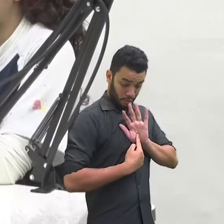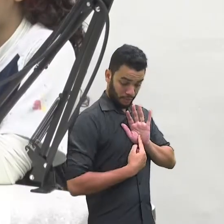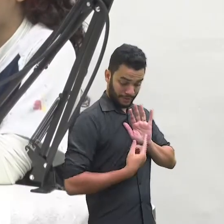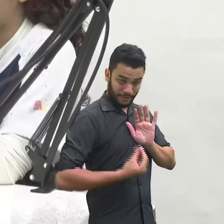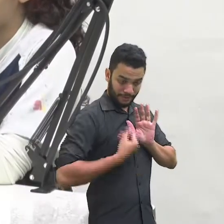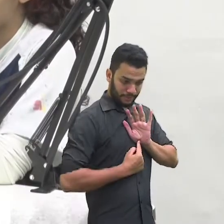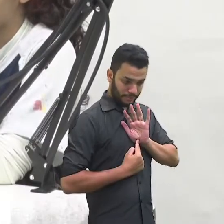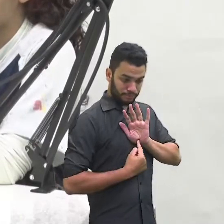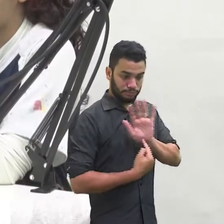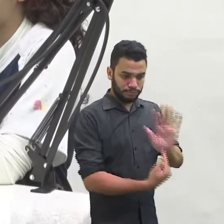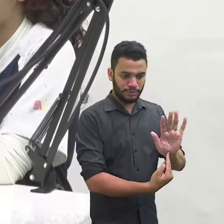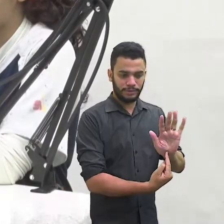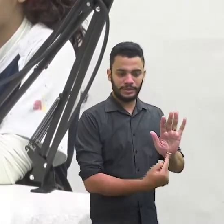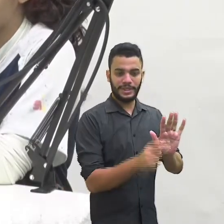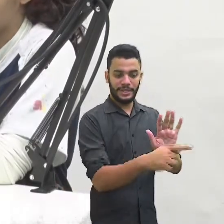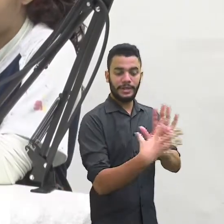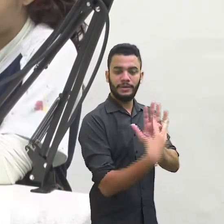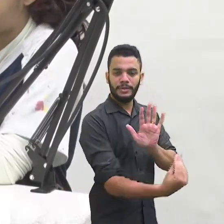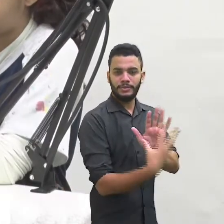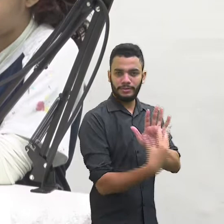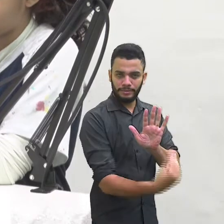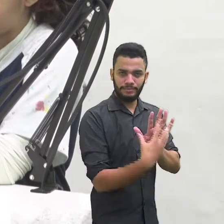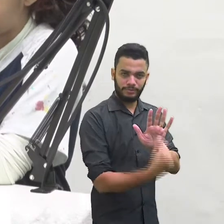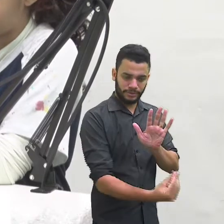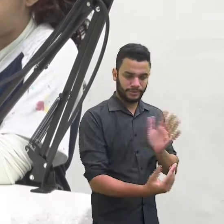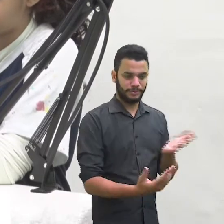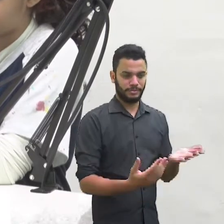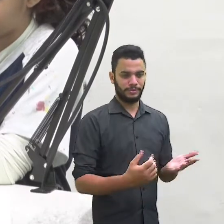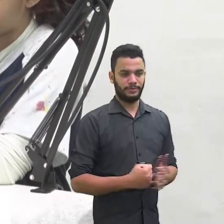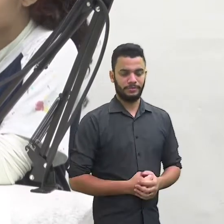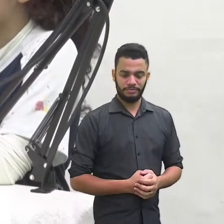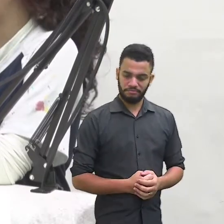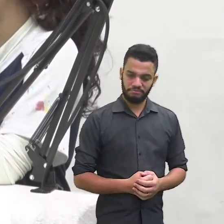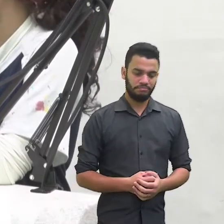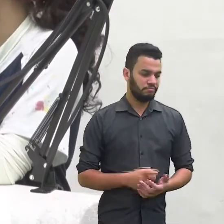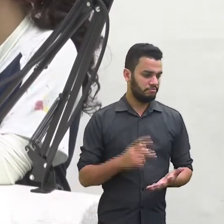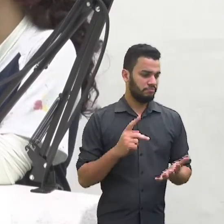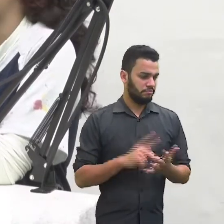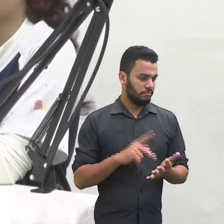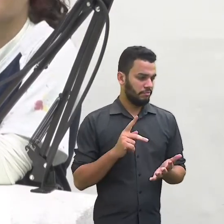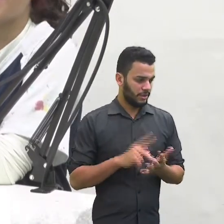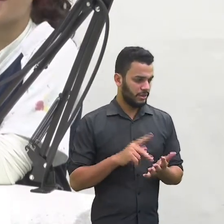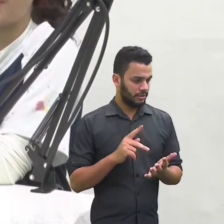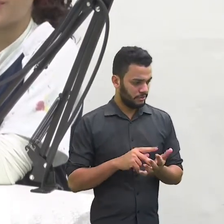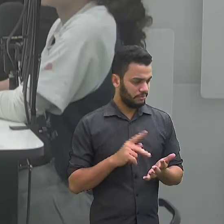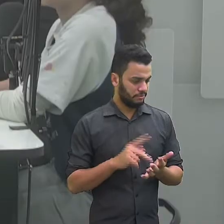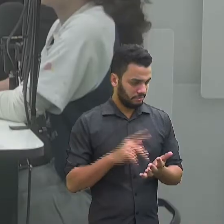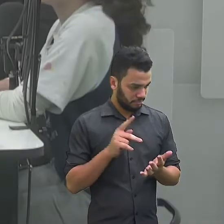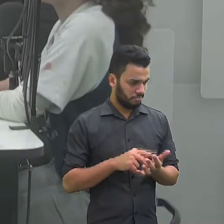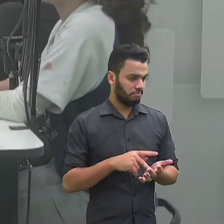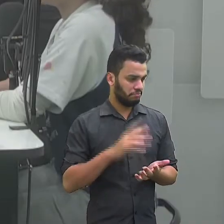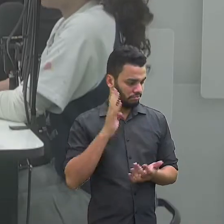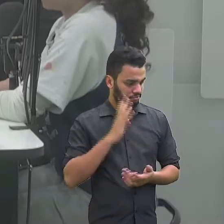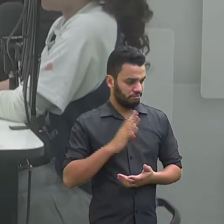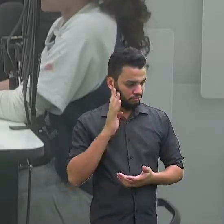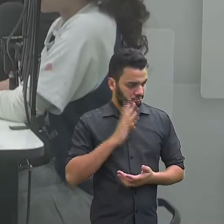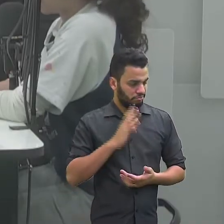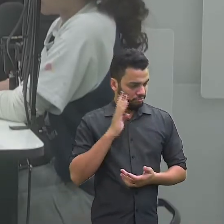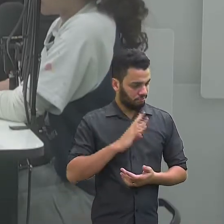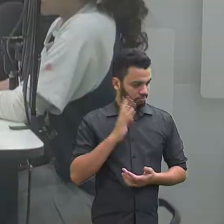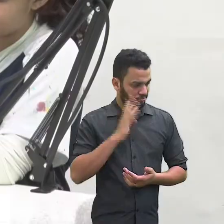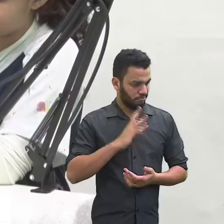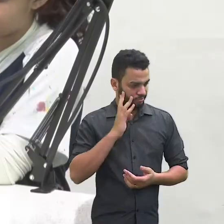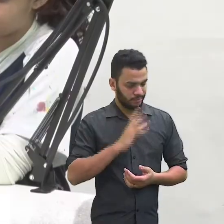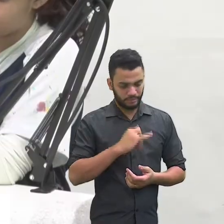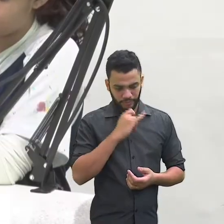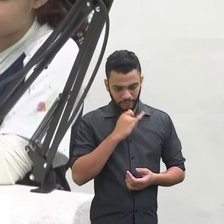Sim, realmente. E eu acho que essa parte também deveria servir para os filhos, né? Como ser bons filhos. Até porque,